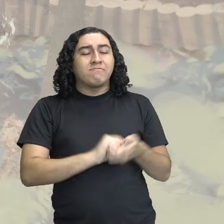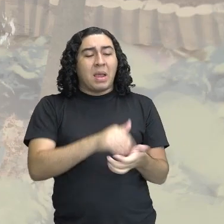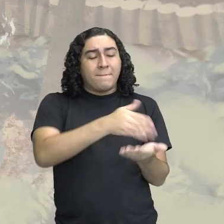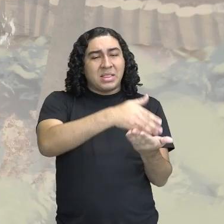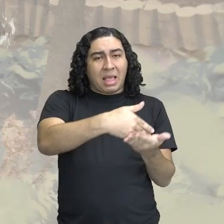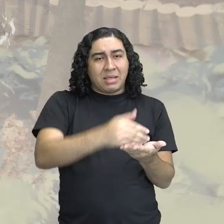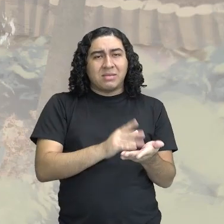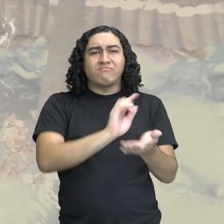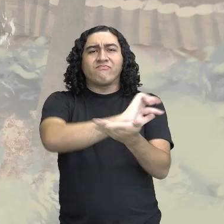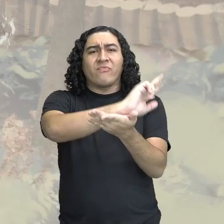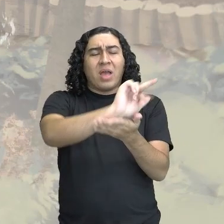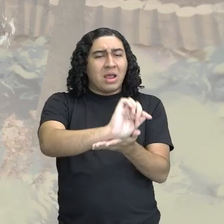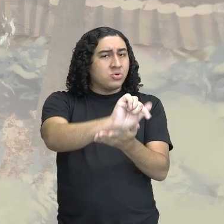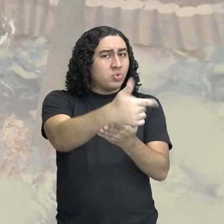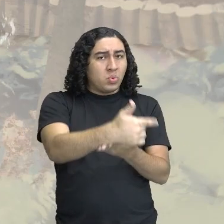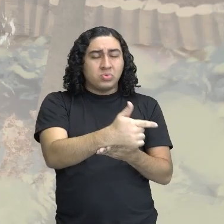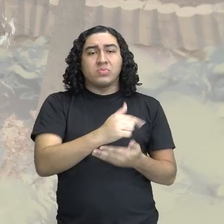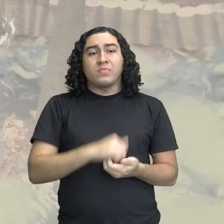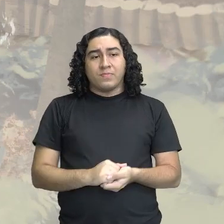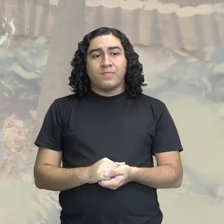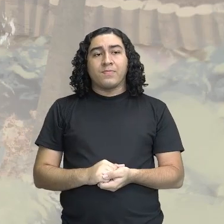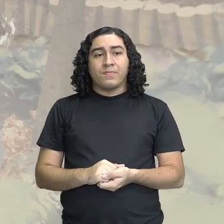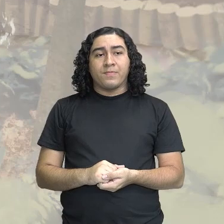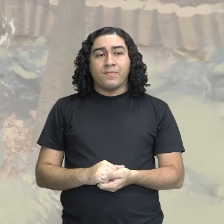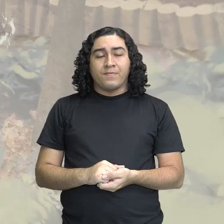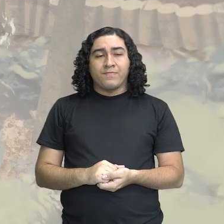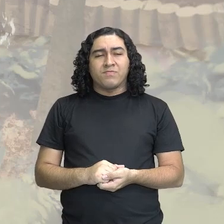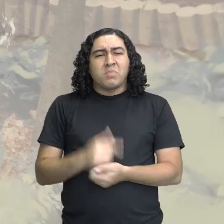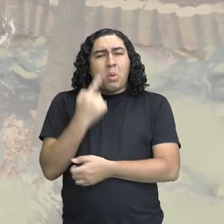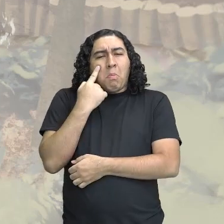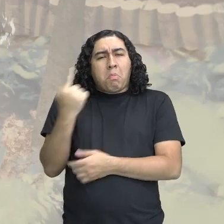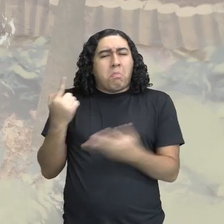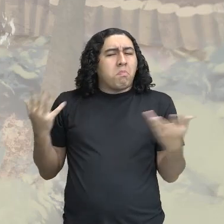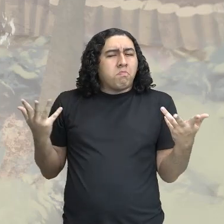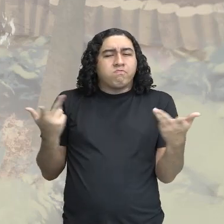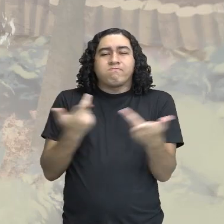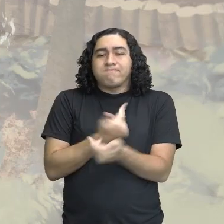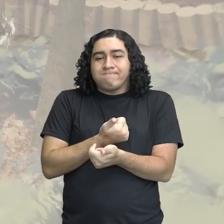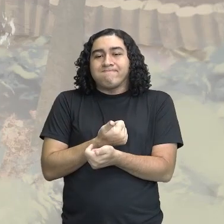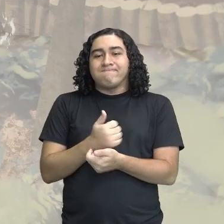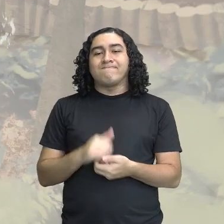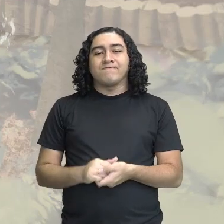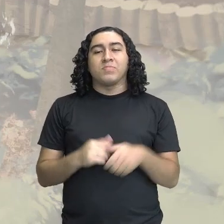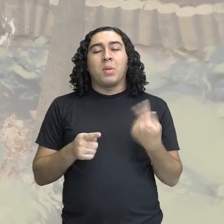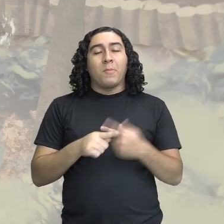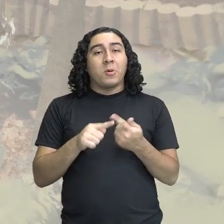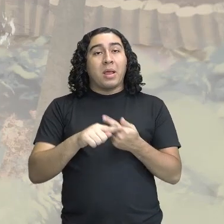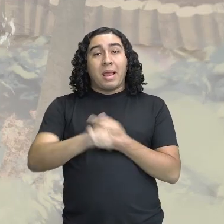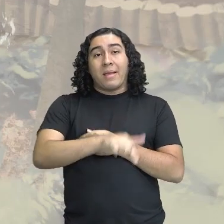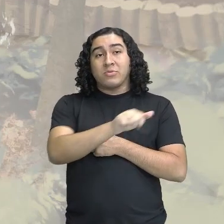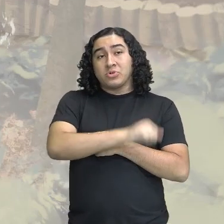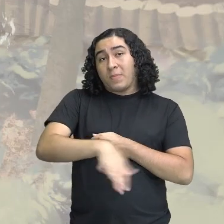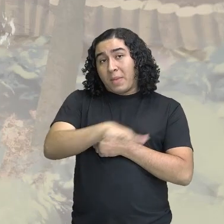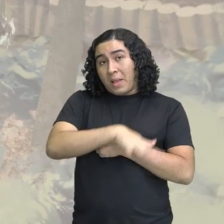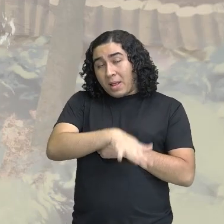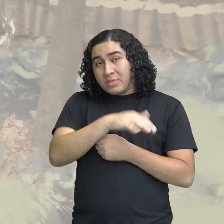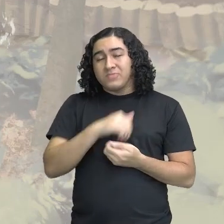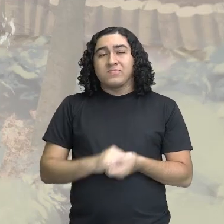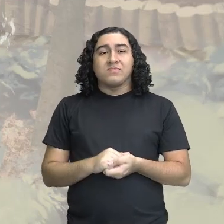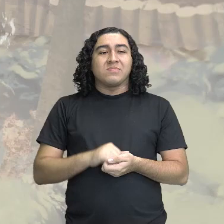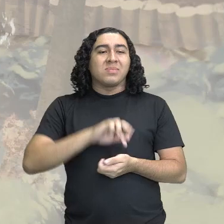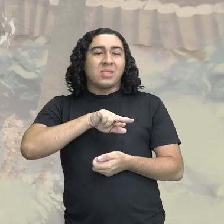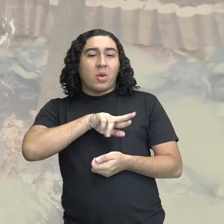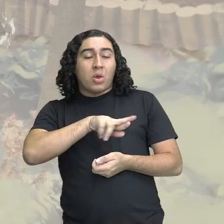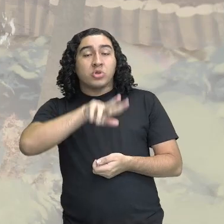batata, dentre outros alimentos. Então, olha só. Olha que coisa maravilhosa que é isso. Porque é uma área que eles não dependem